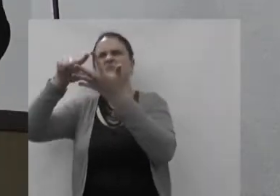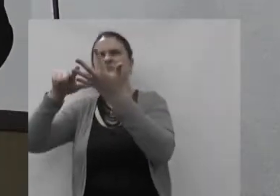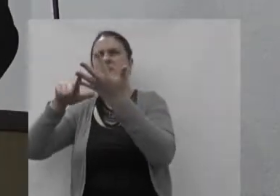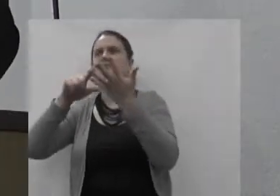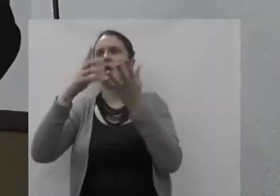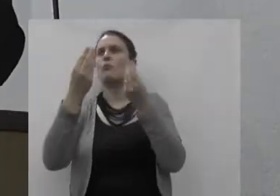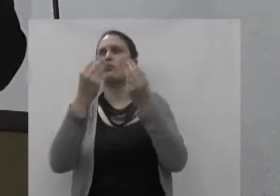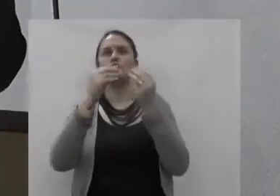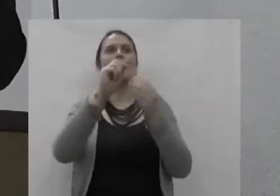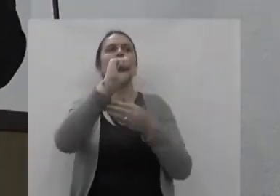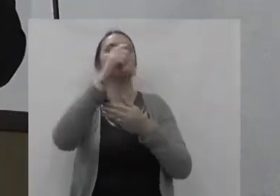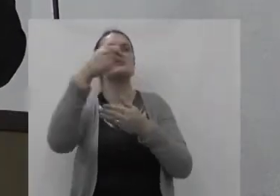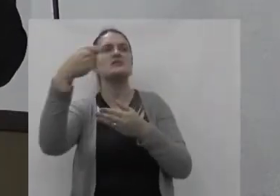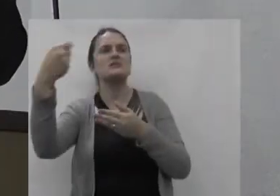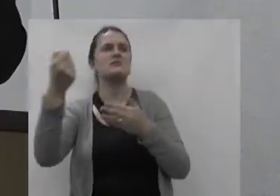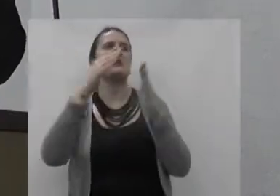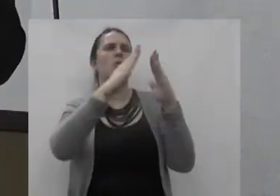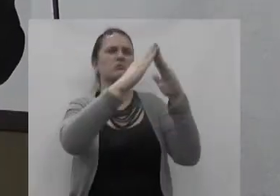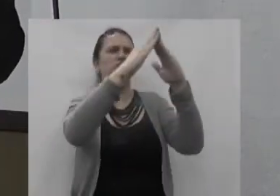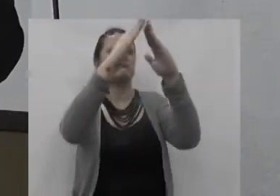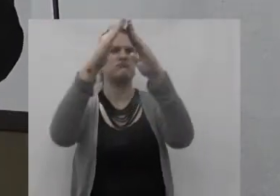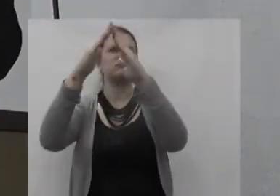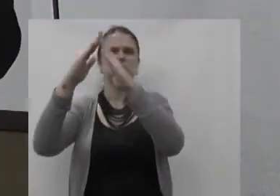trabalho, aquilo para que ele foi